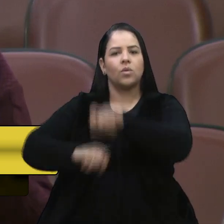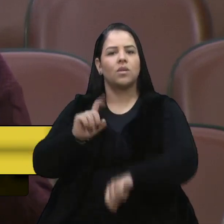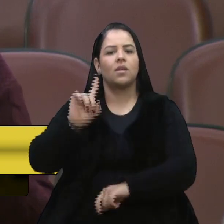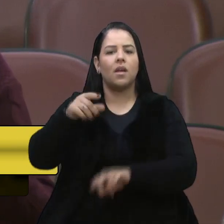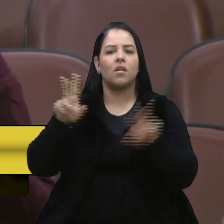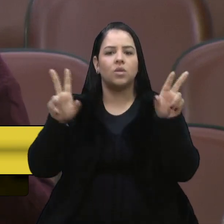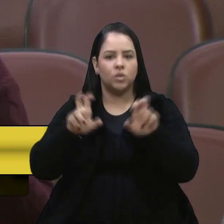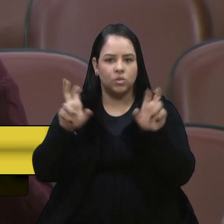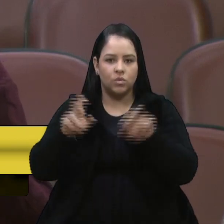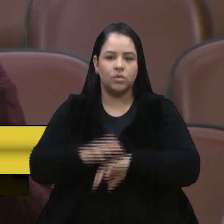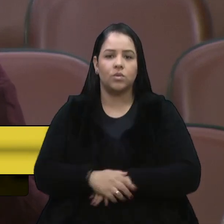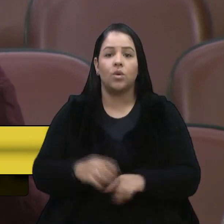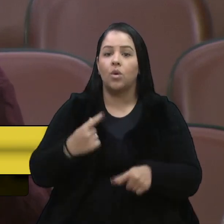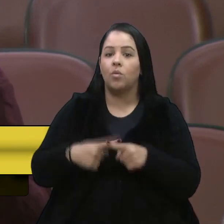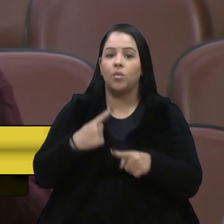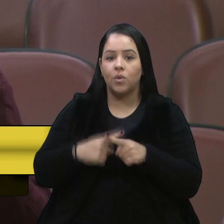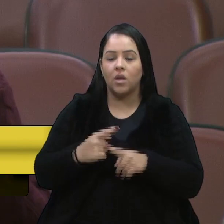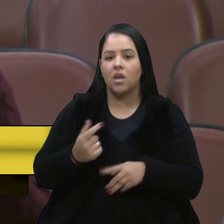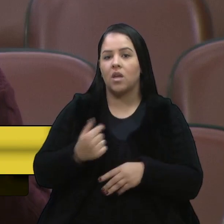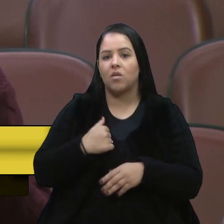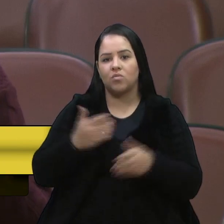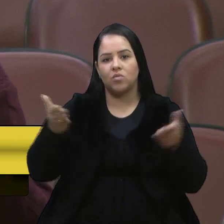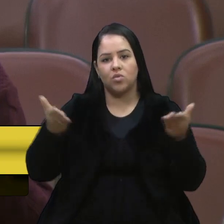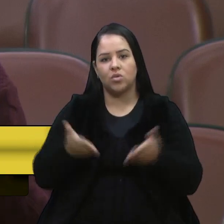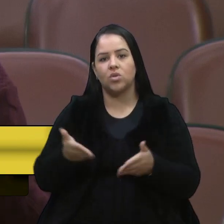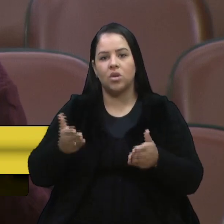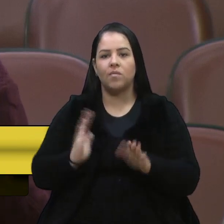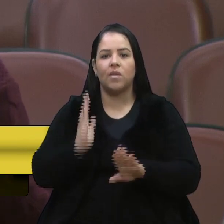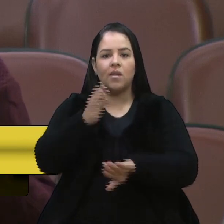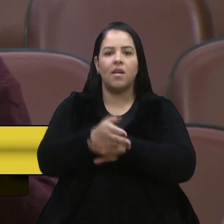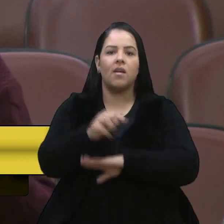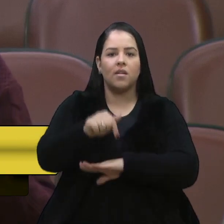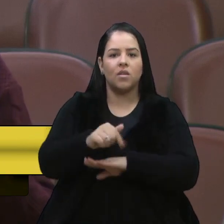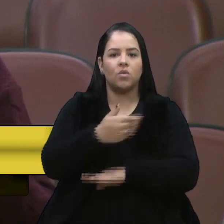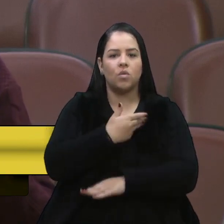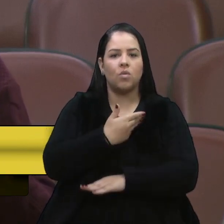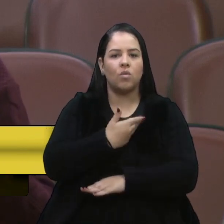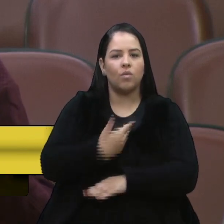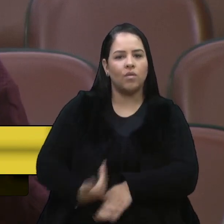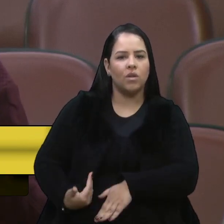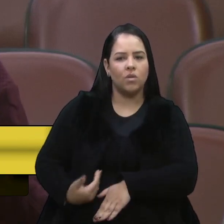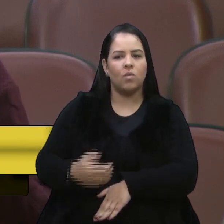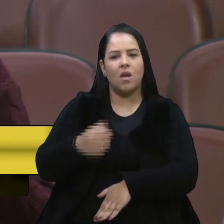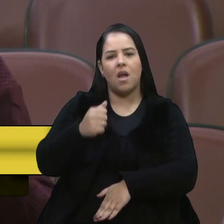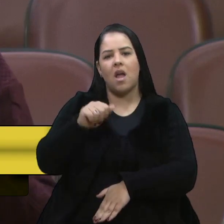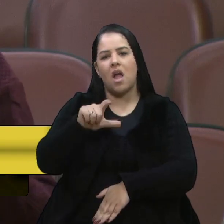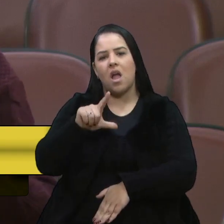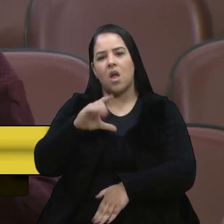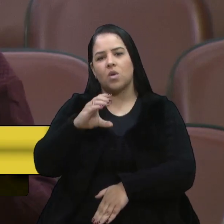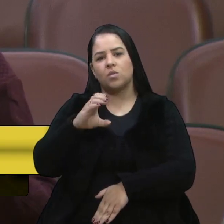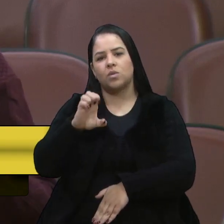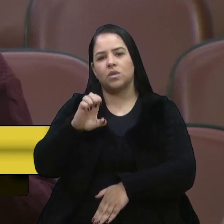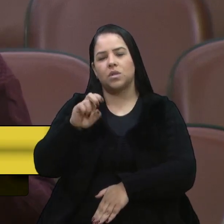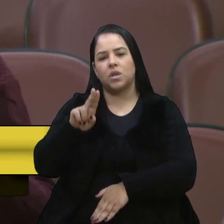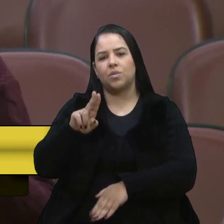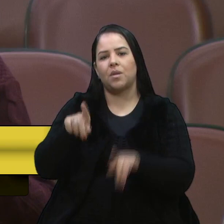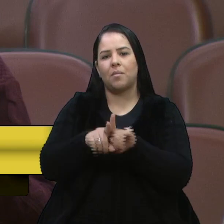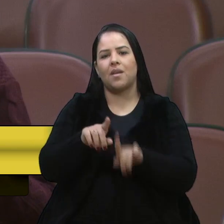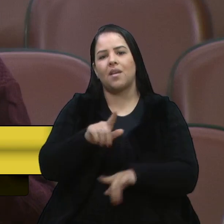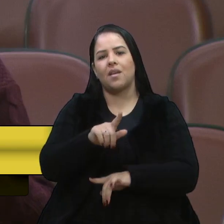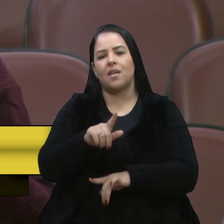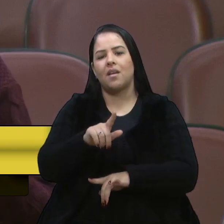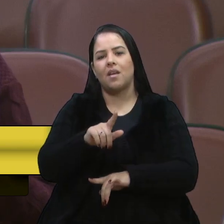tema. Porque eu já passei aqui o governo Alceu, o governo Daniel Guerra, o